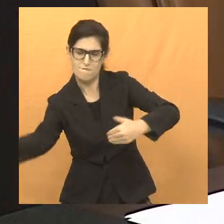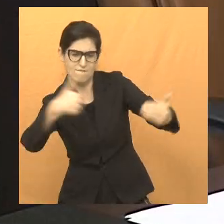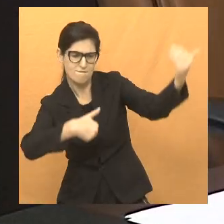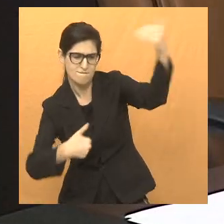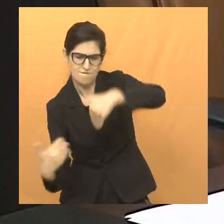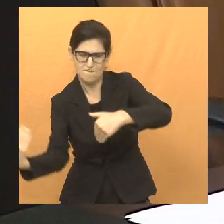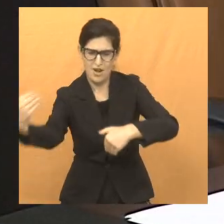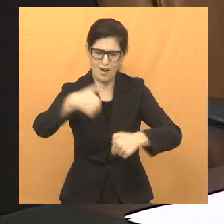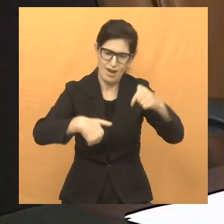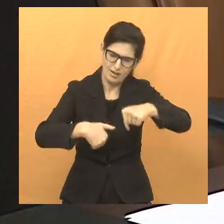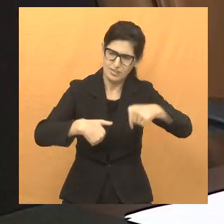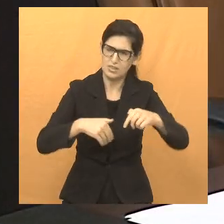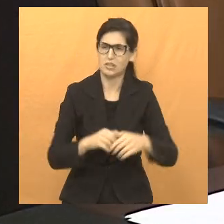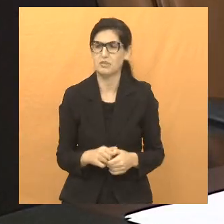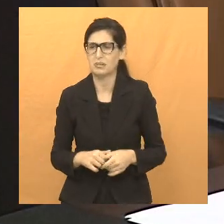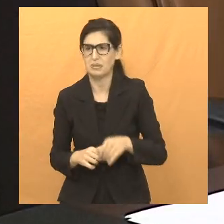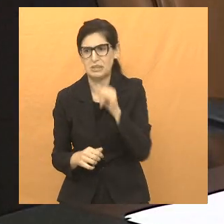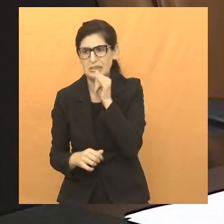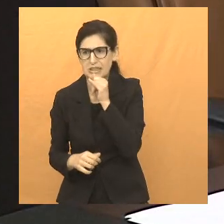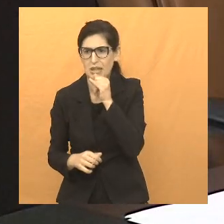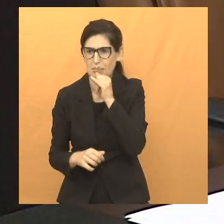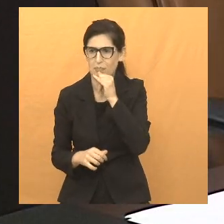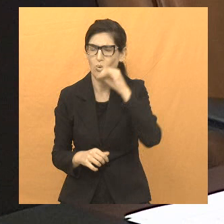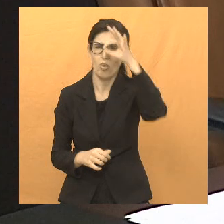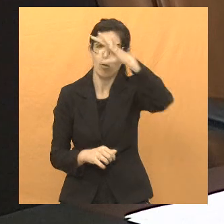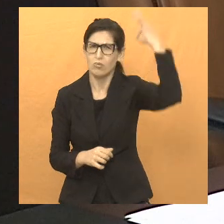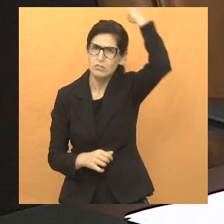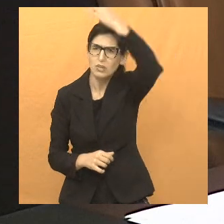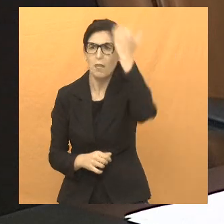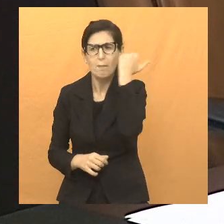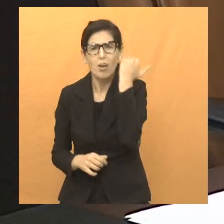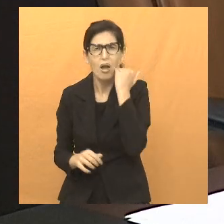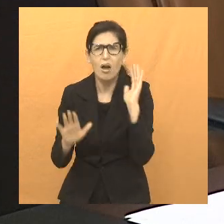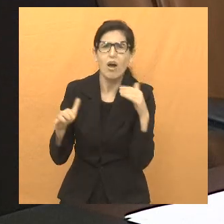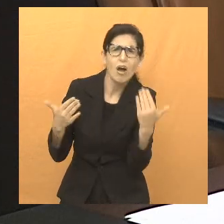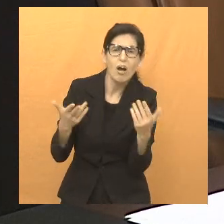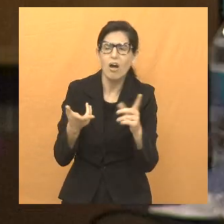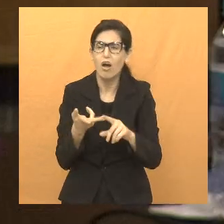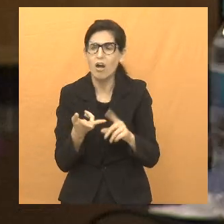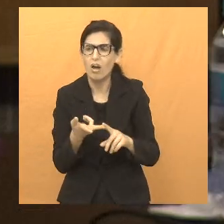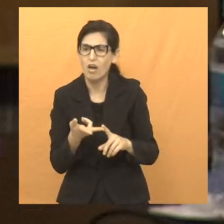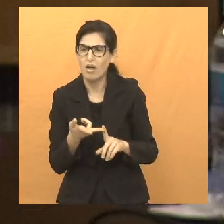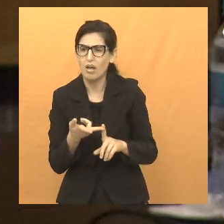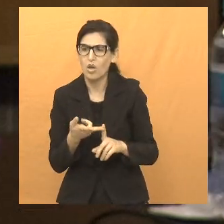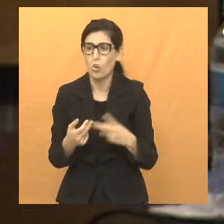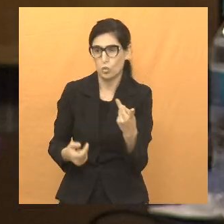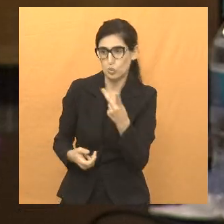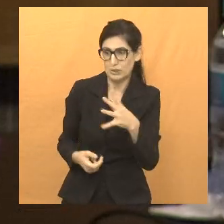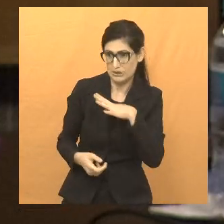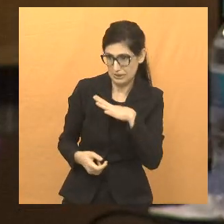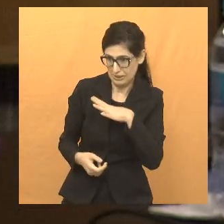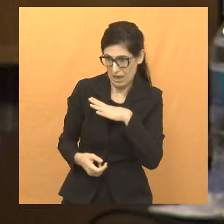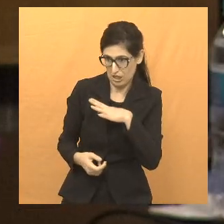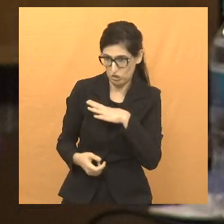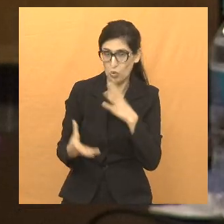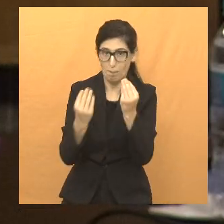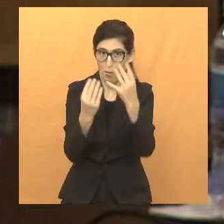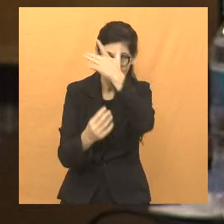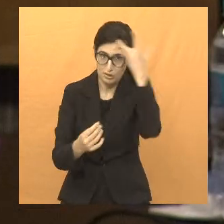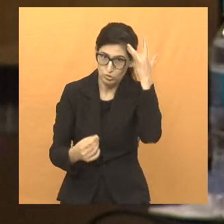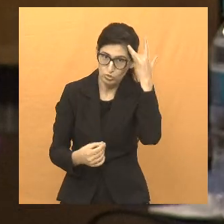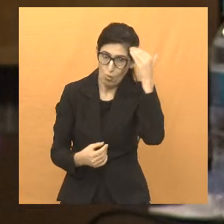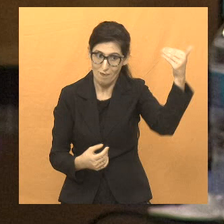cidade mais pequena, por exemplo, qual se não tem condições, né? Os dois municípios que